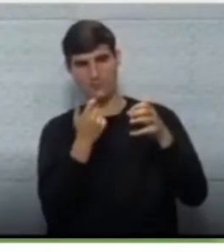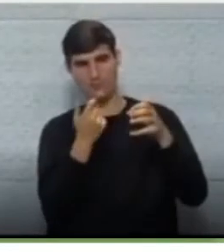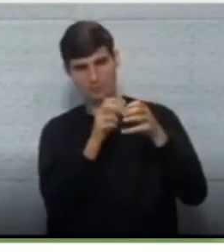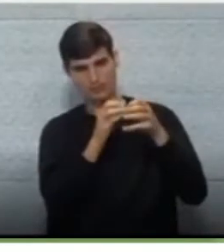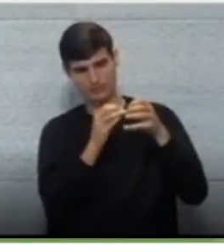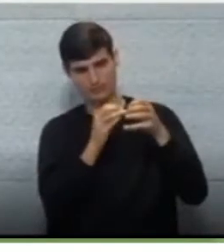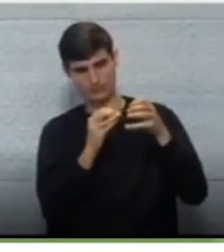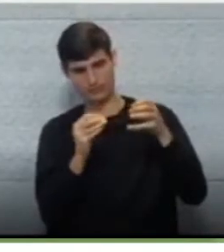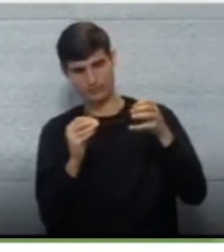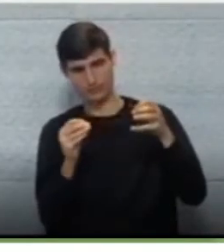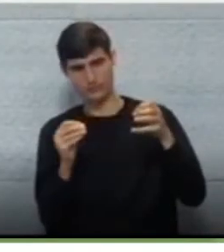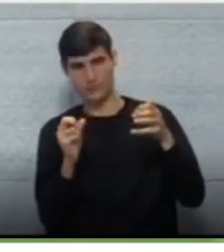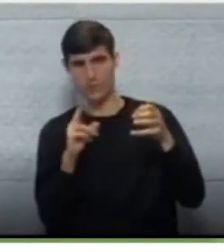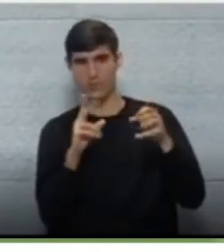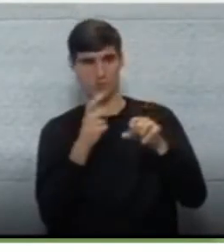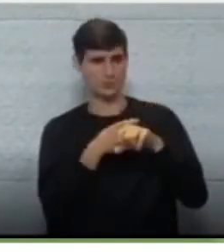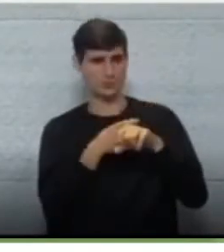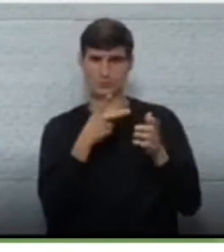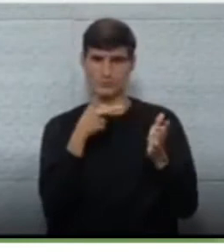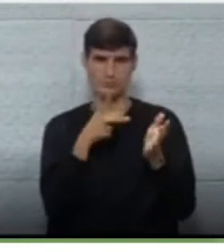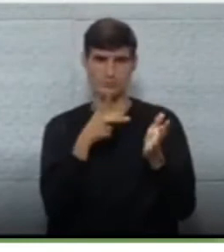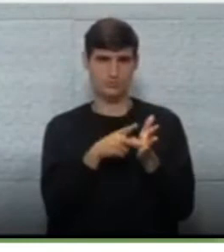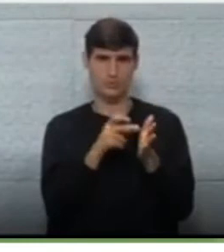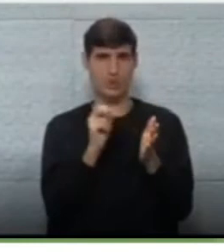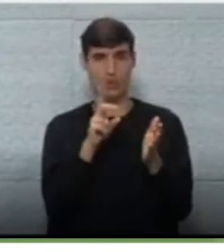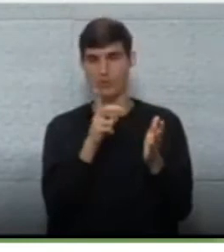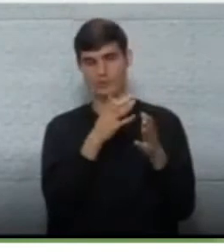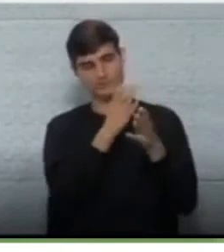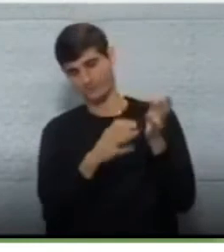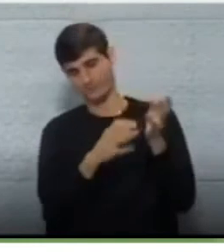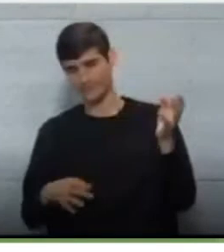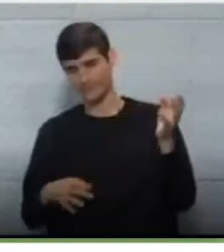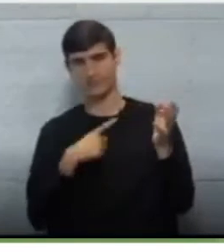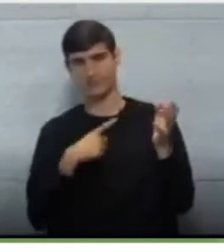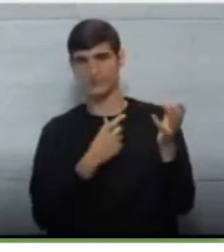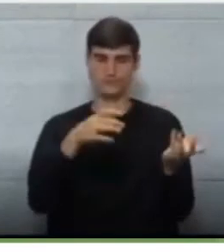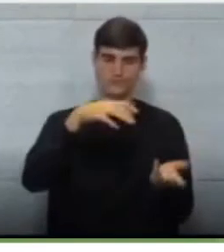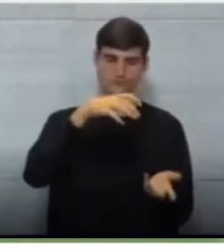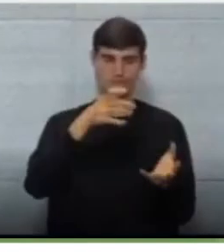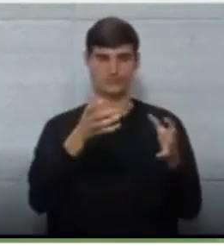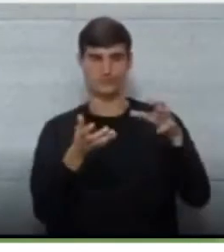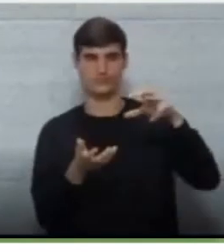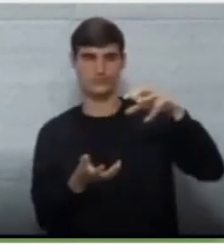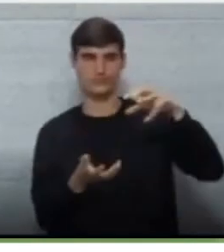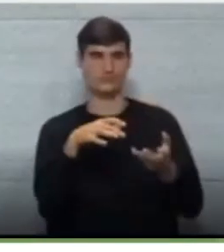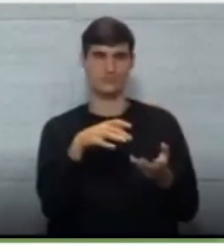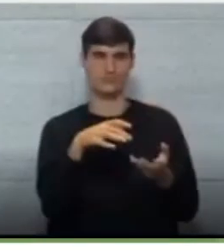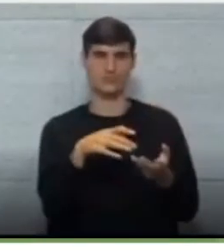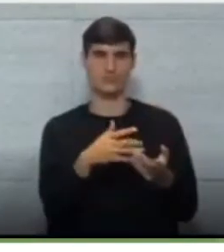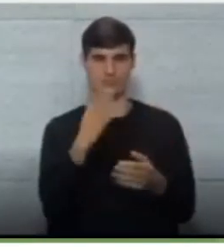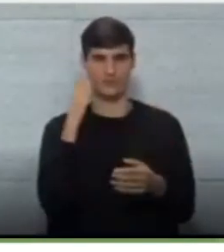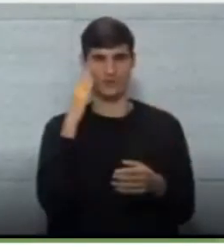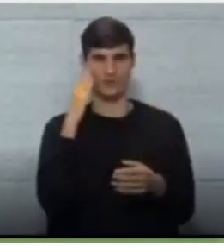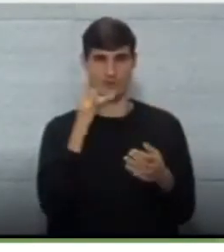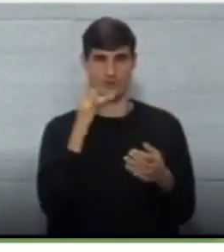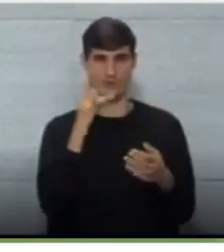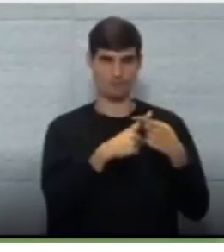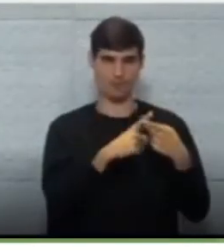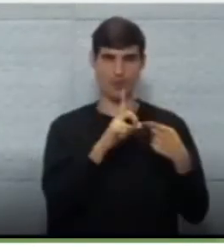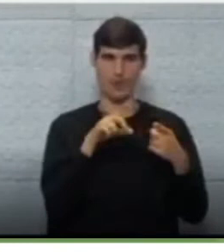coagulação. Ou ela pode ser negativa e escorrer diretamente, então, ou totalmente positiva, que ele fica